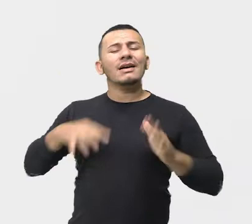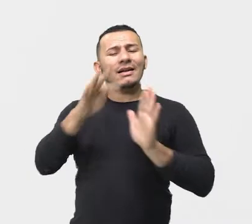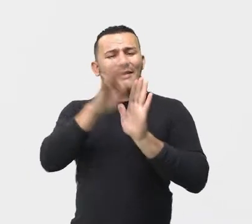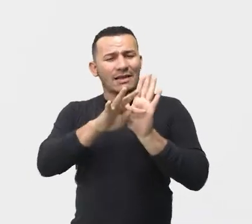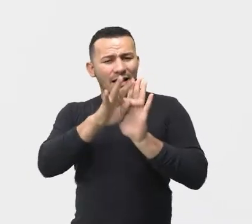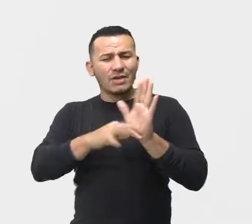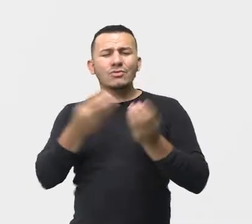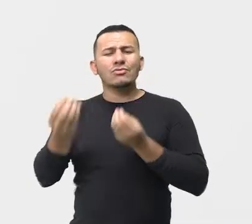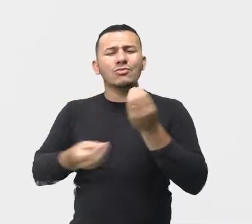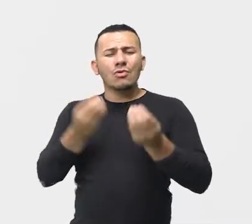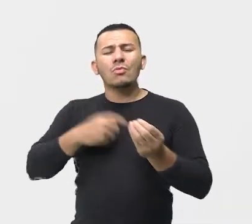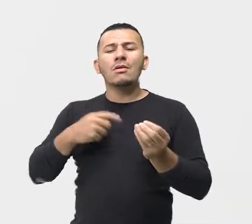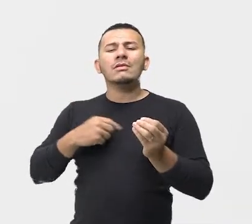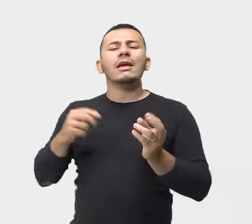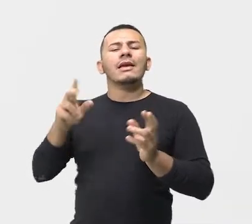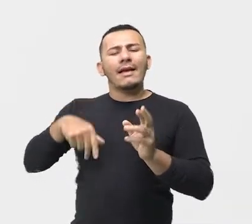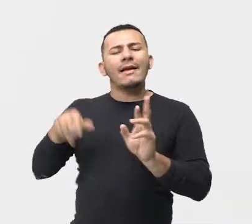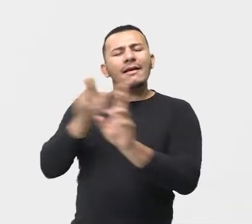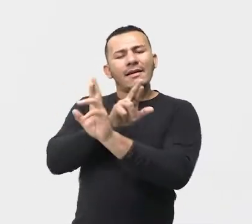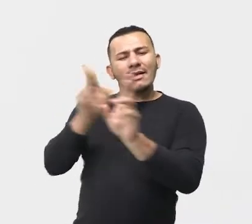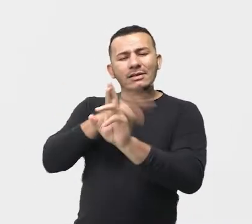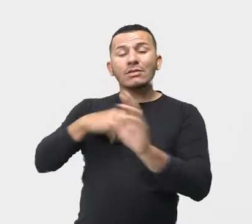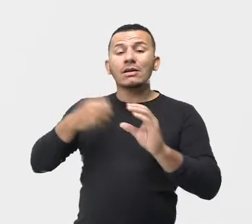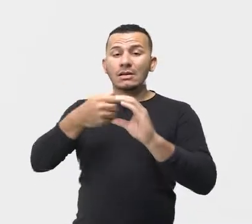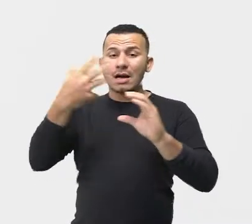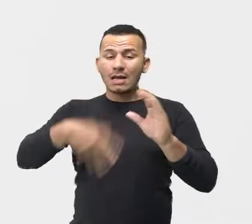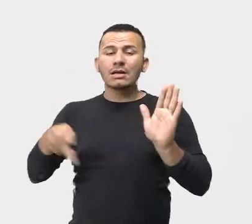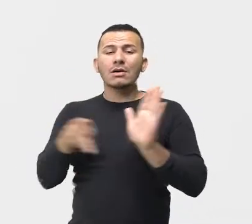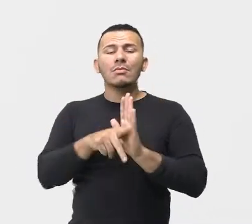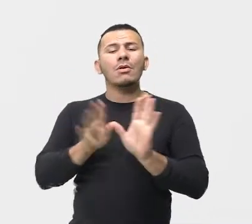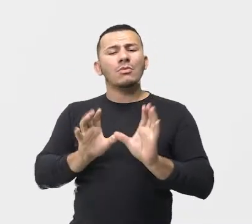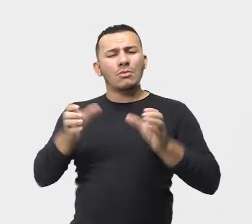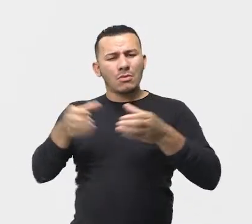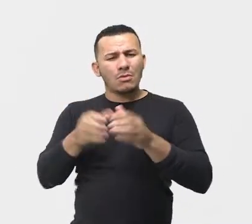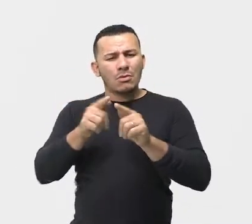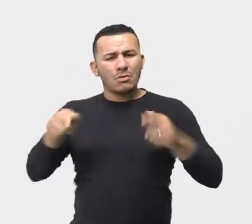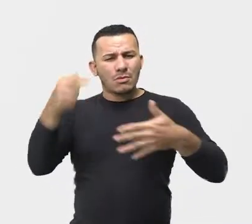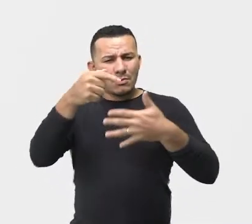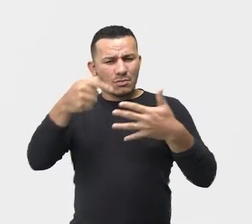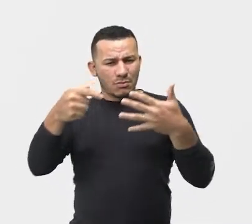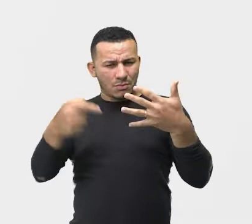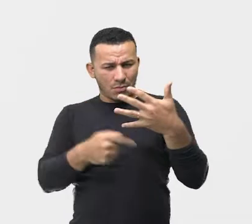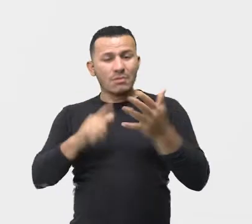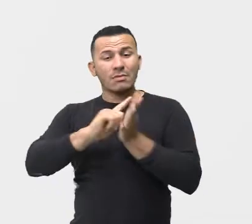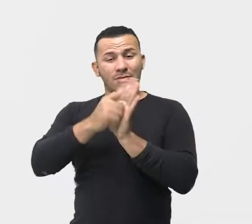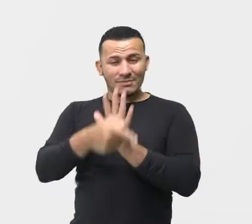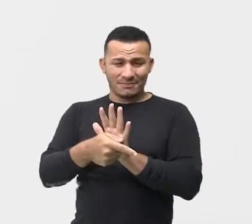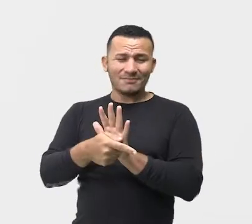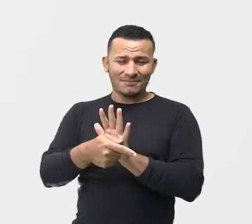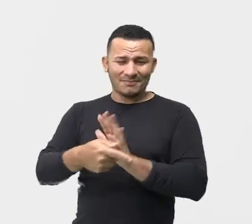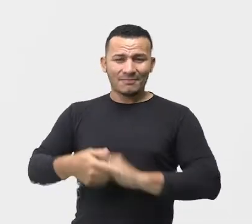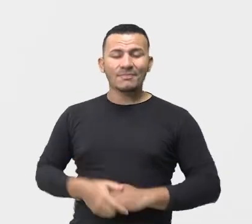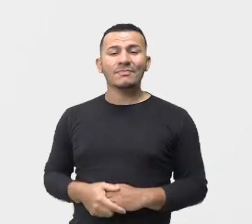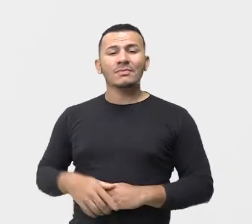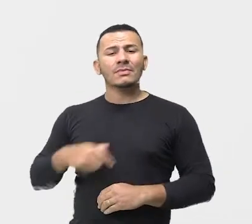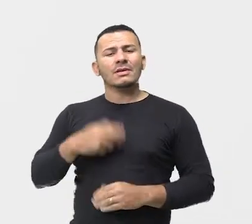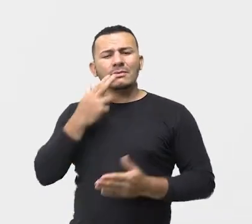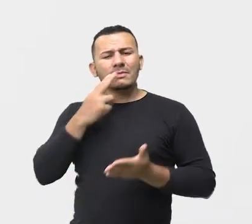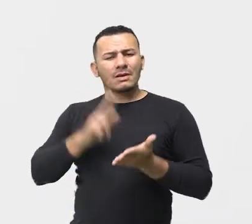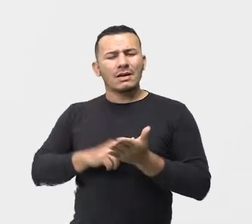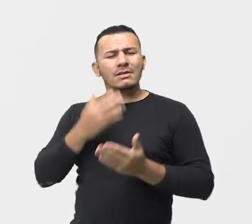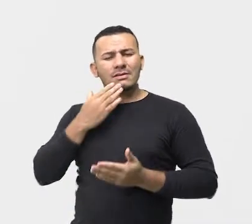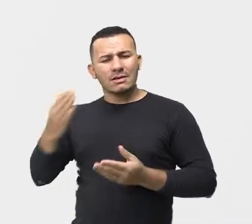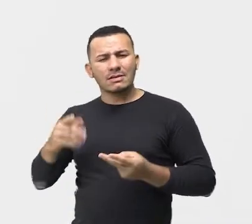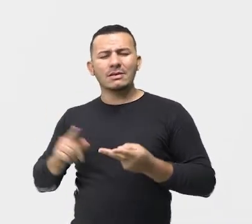entre contexto de produção e características composicionais e estilísticas dos gêneros carta de